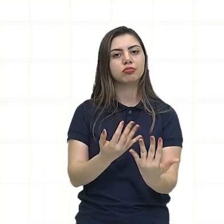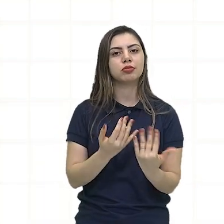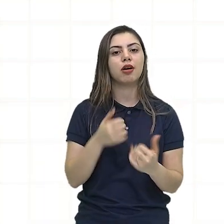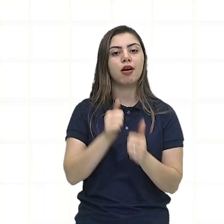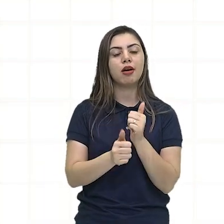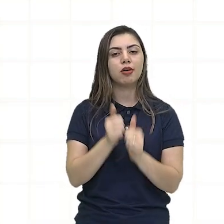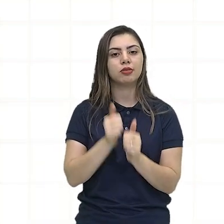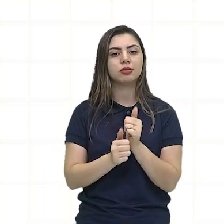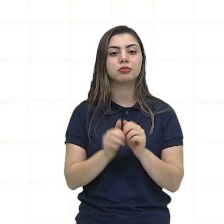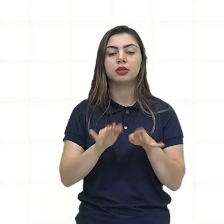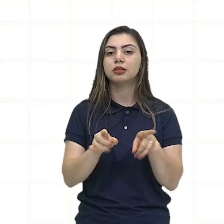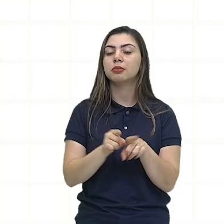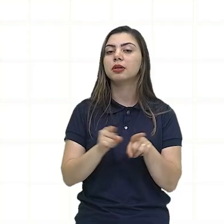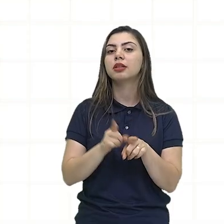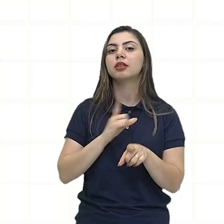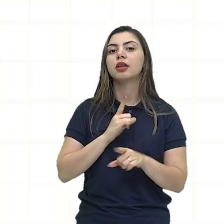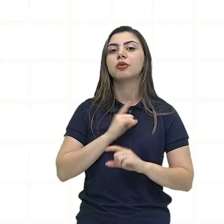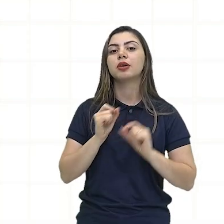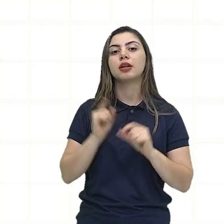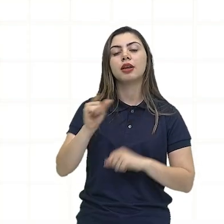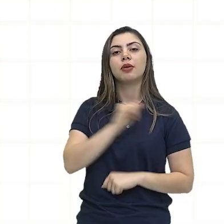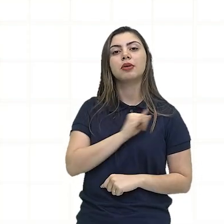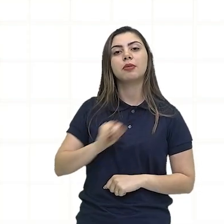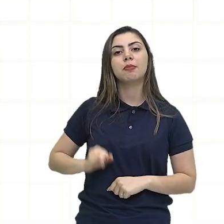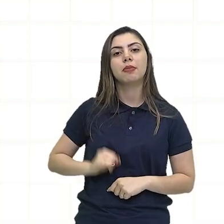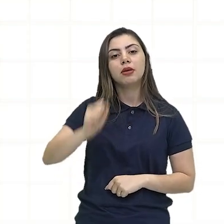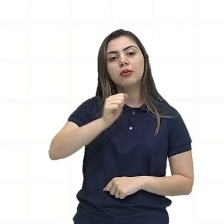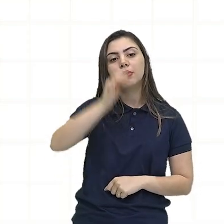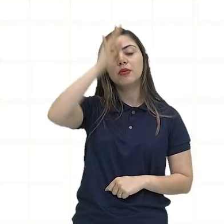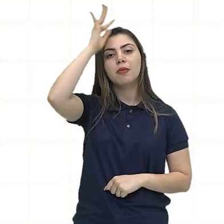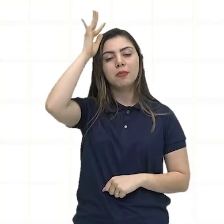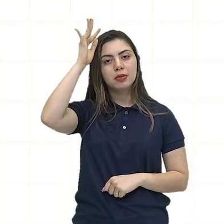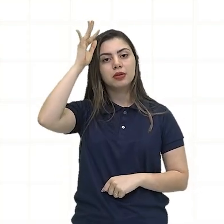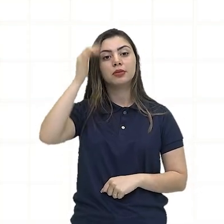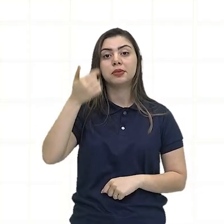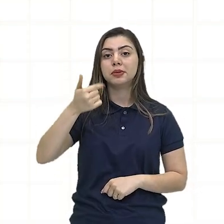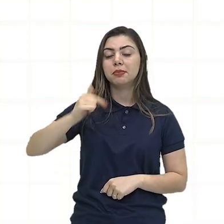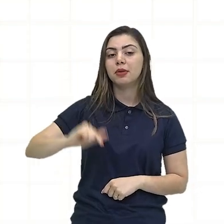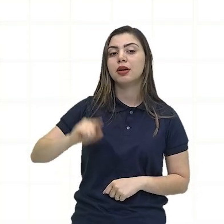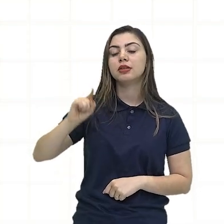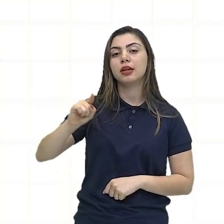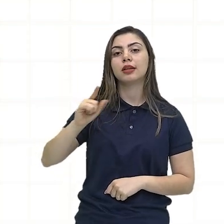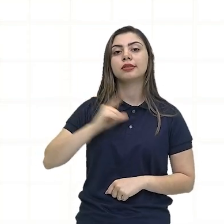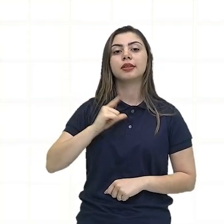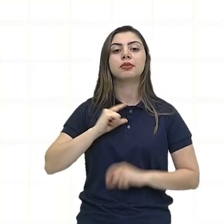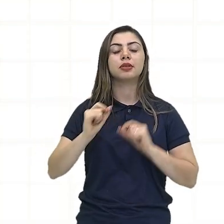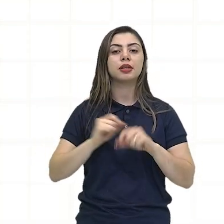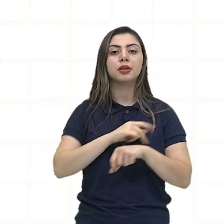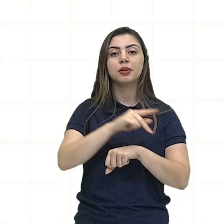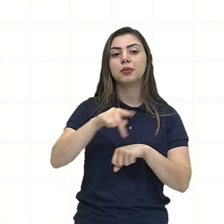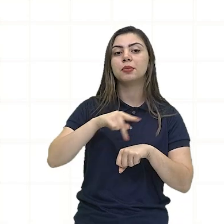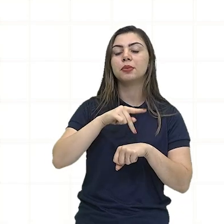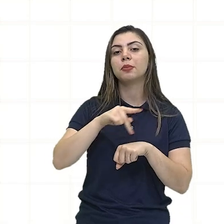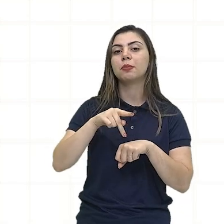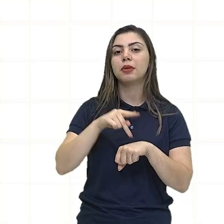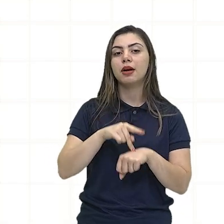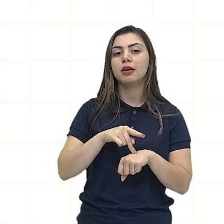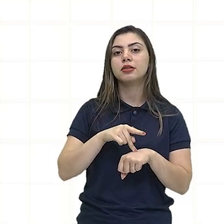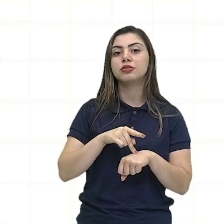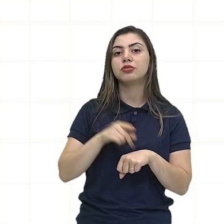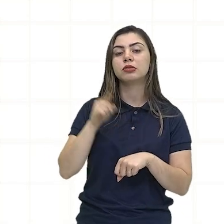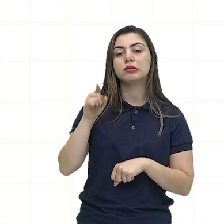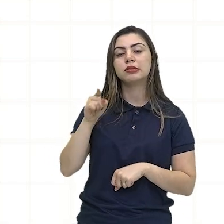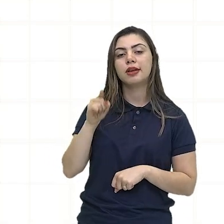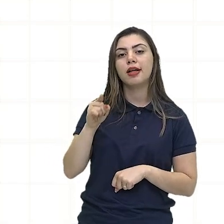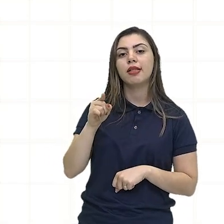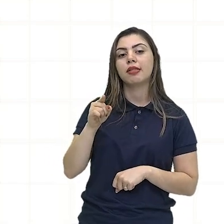e fechando essa ideia da história da irrigação no Japão. As primeiras técnicas de irrigação incluíam a